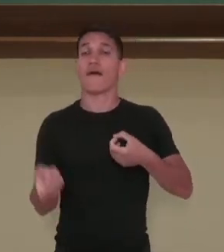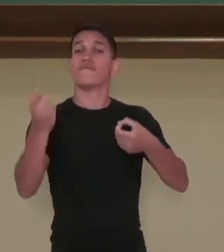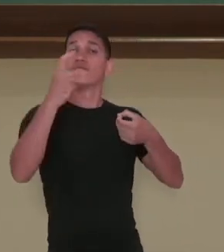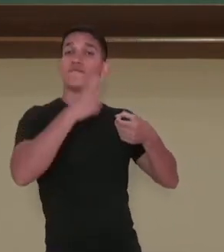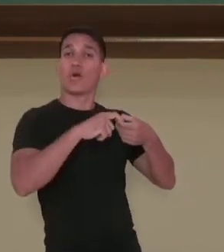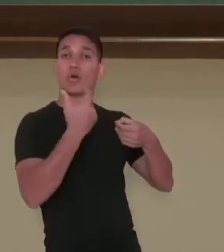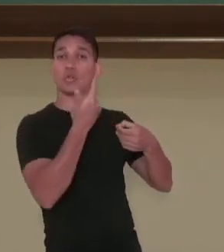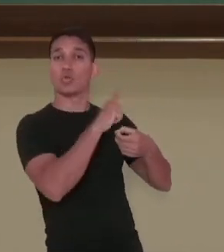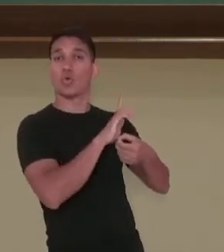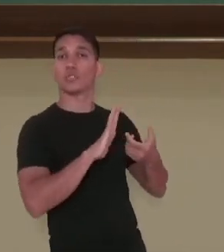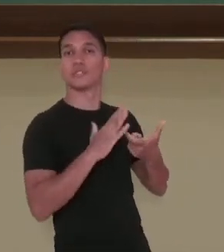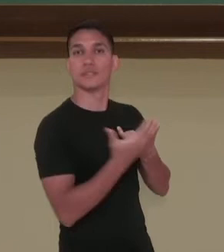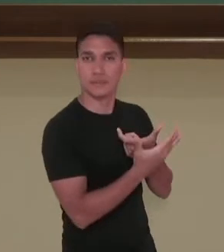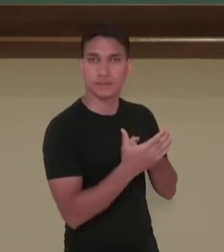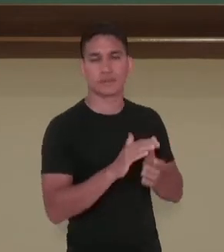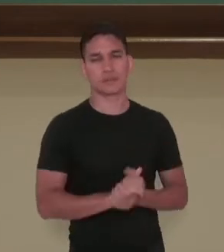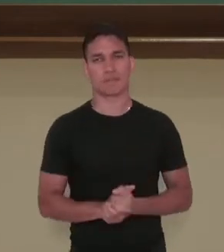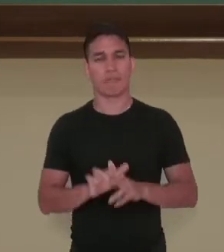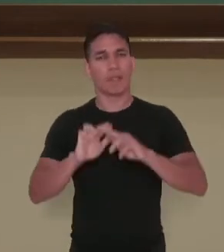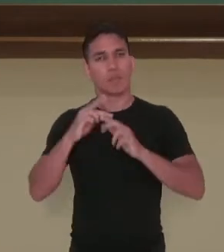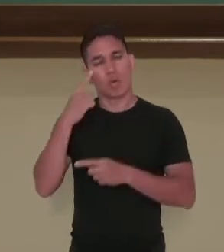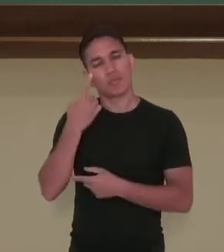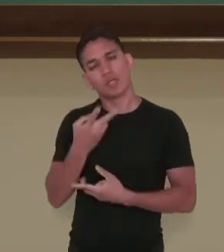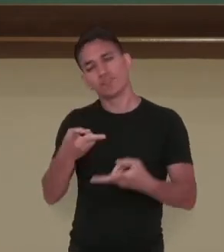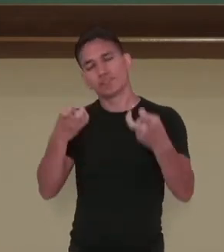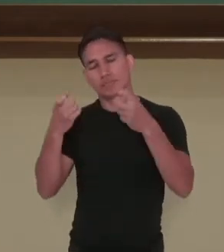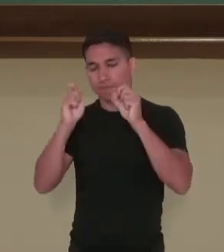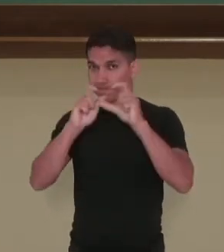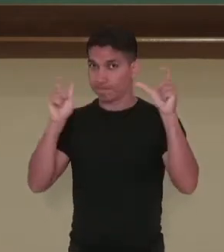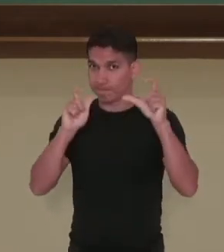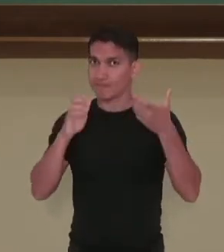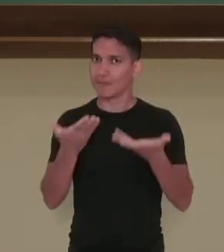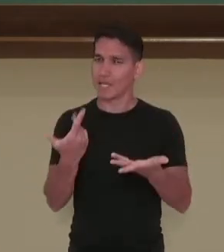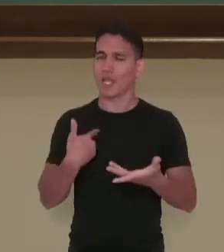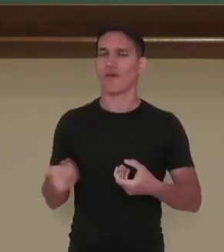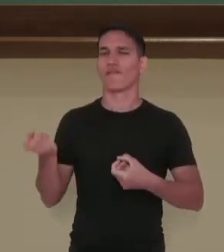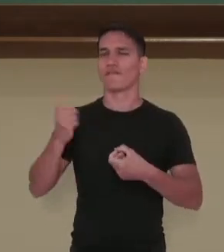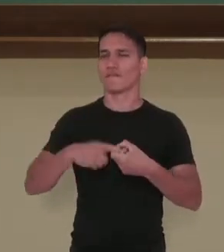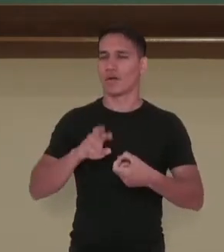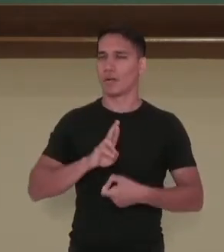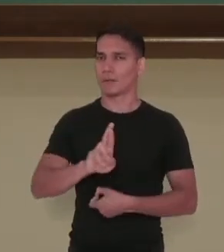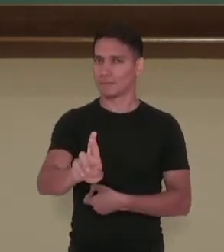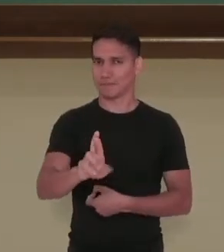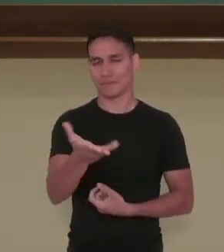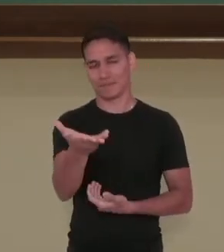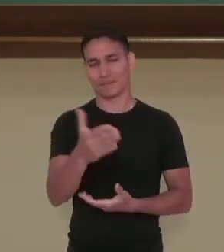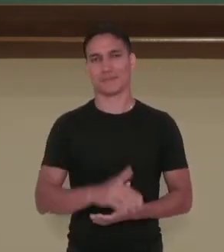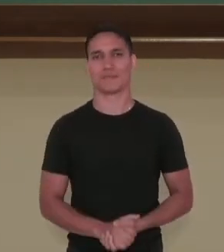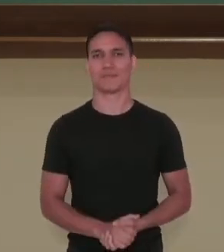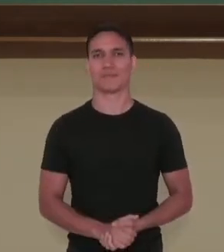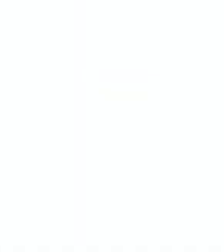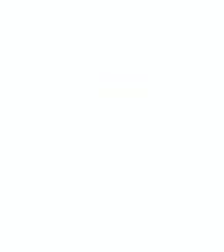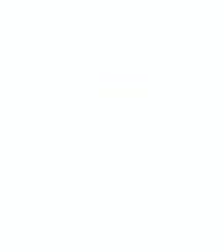algum termo, né? Então, olhares atentos e eu volto a seguir, gabaritar